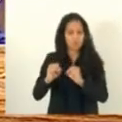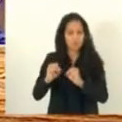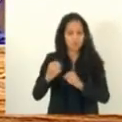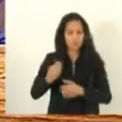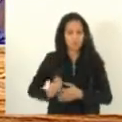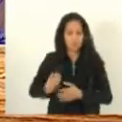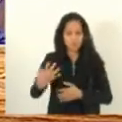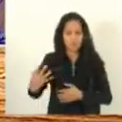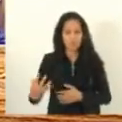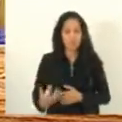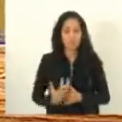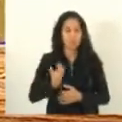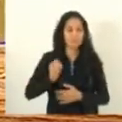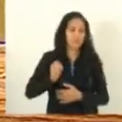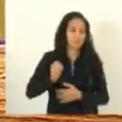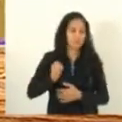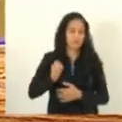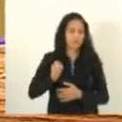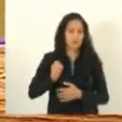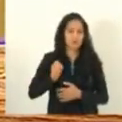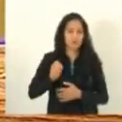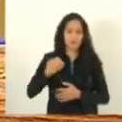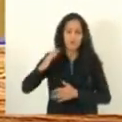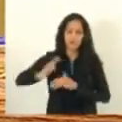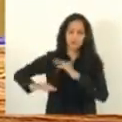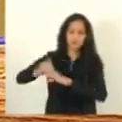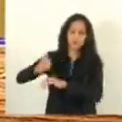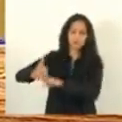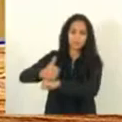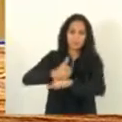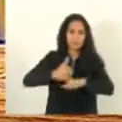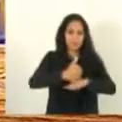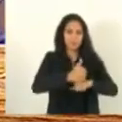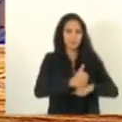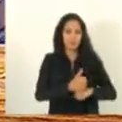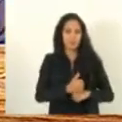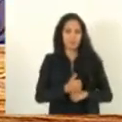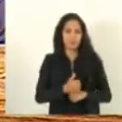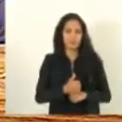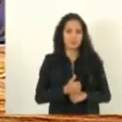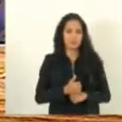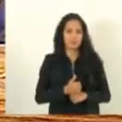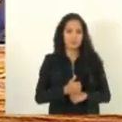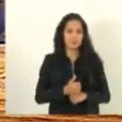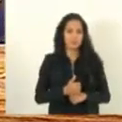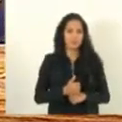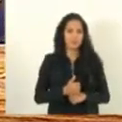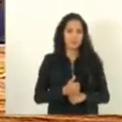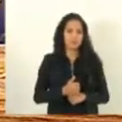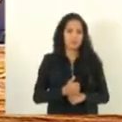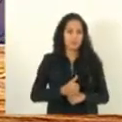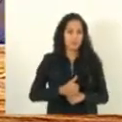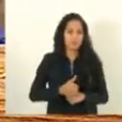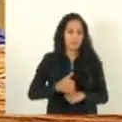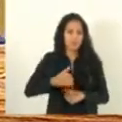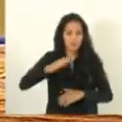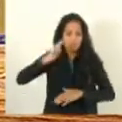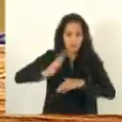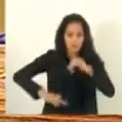a vida desses profissionais. Pode sim. Não é justo que esses